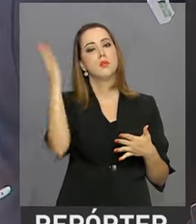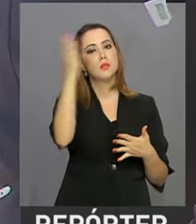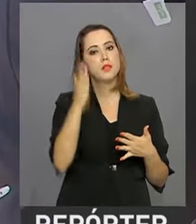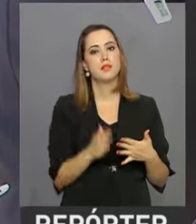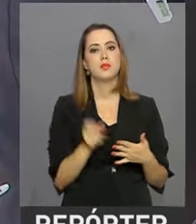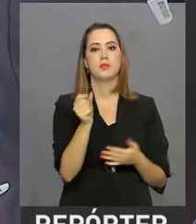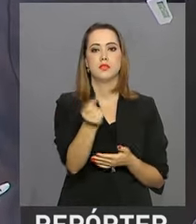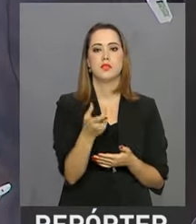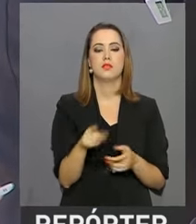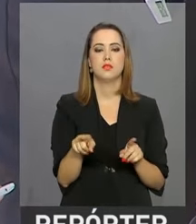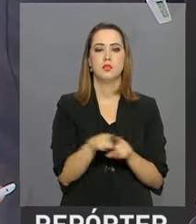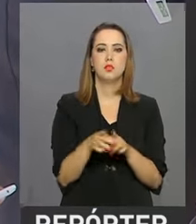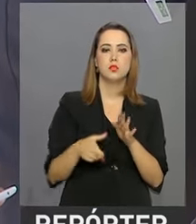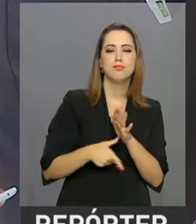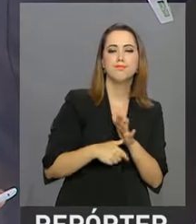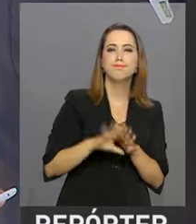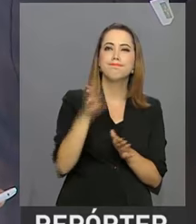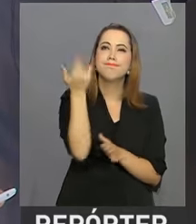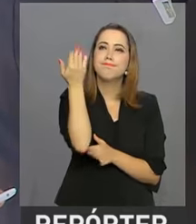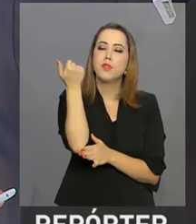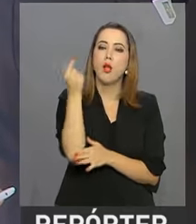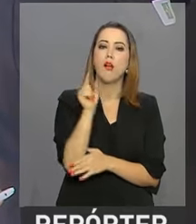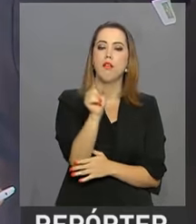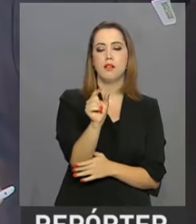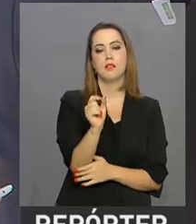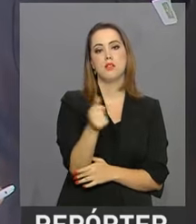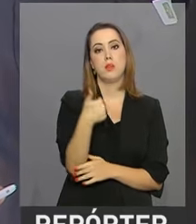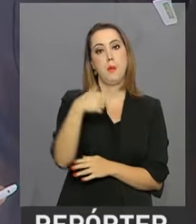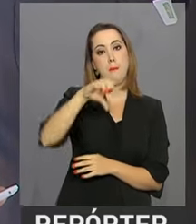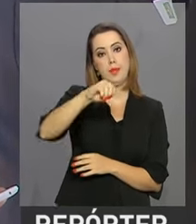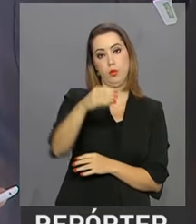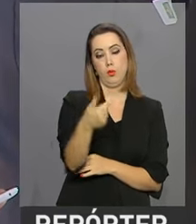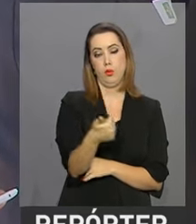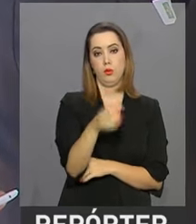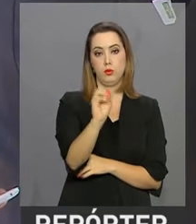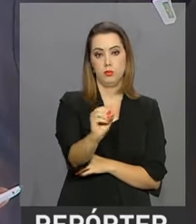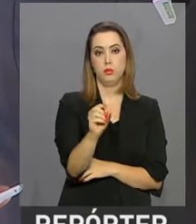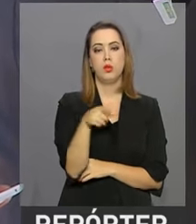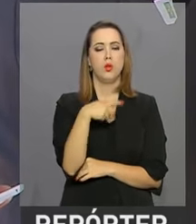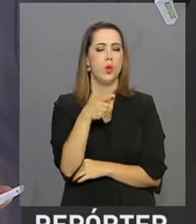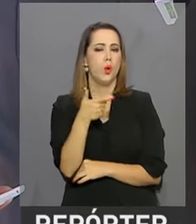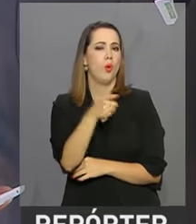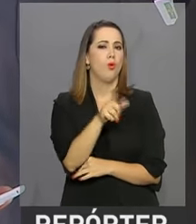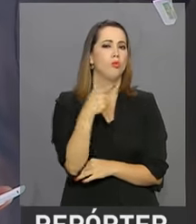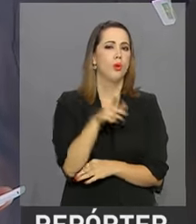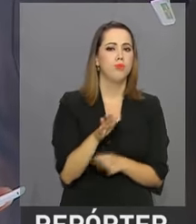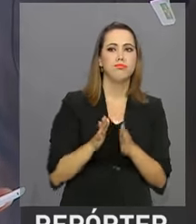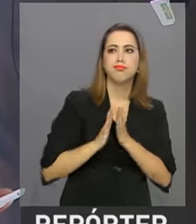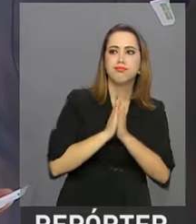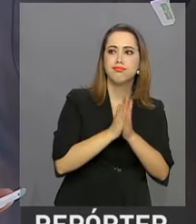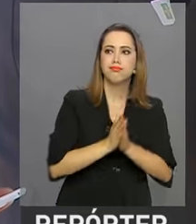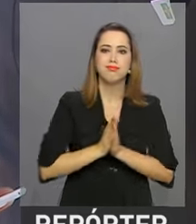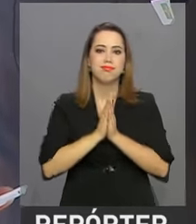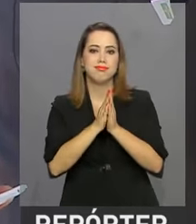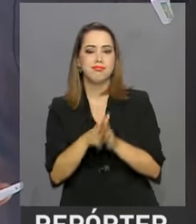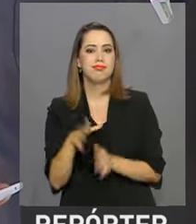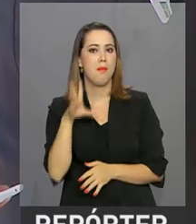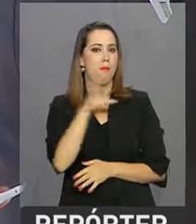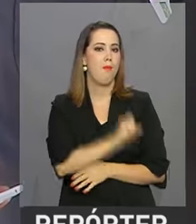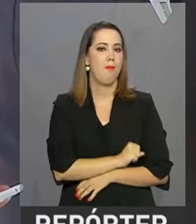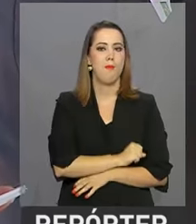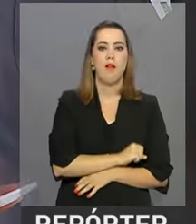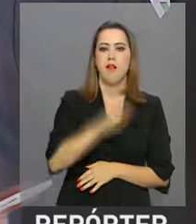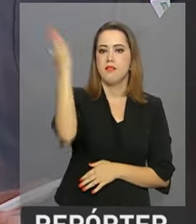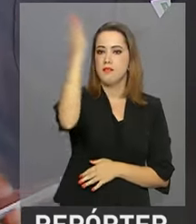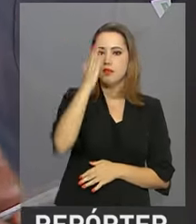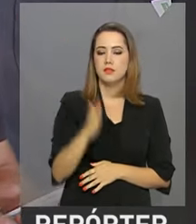ela advém desde a época de 1910. Olavo Bilac e outros adoradores do civismo e do patriotismo,